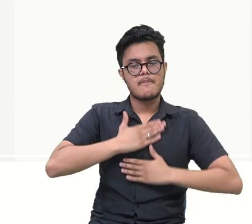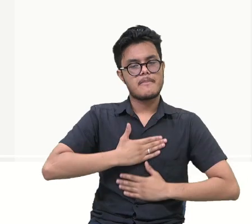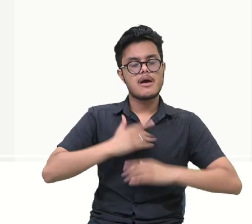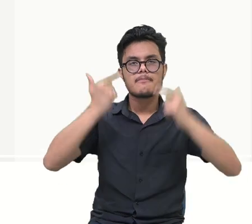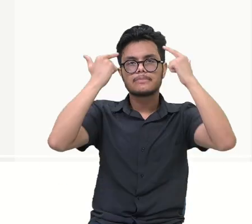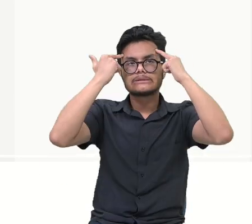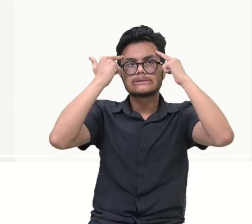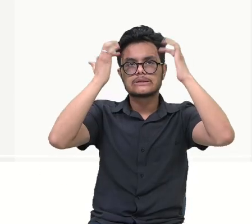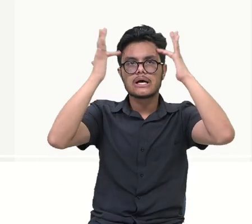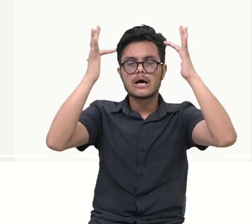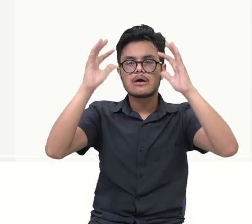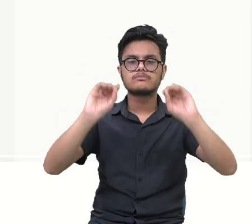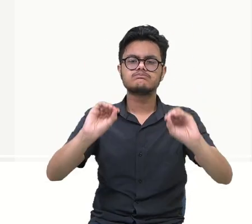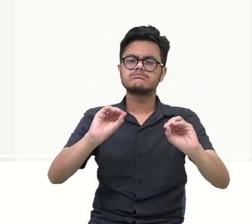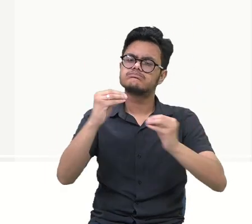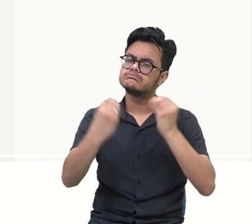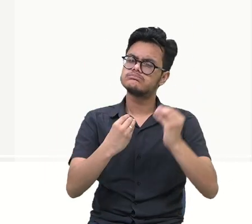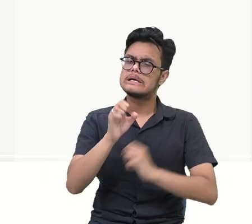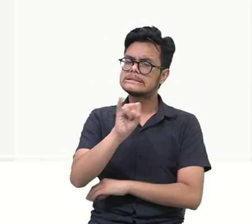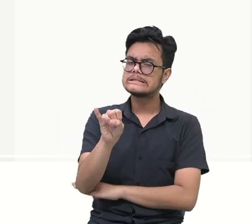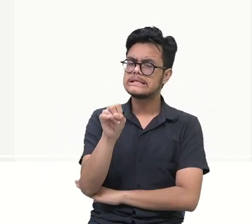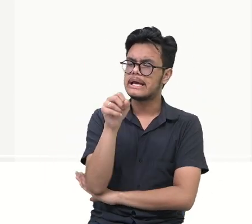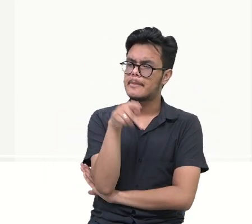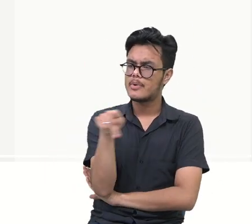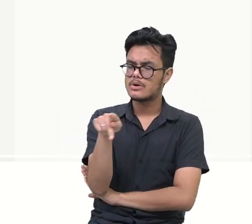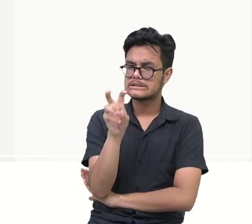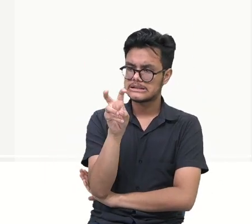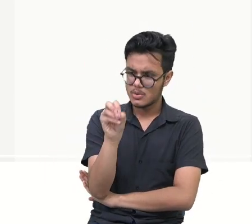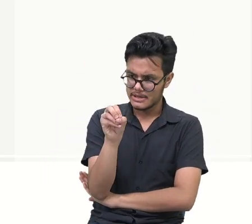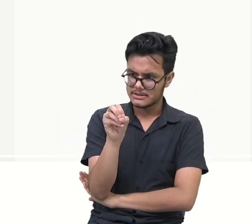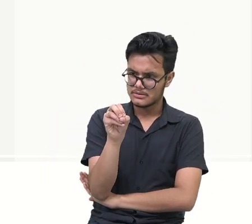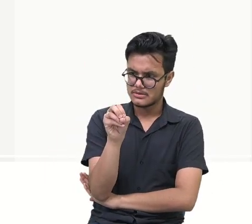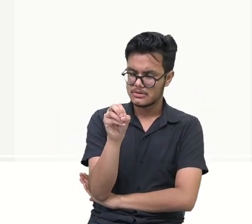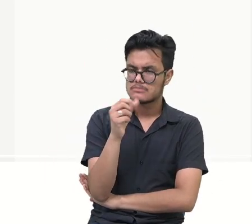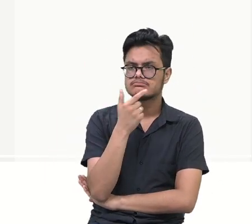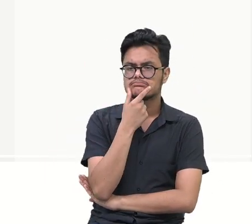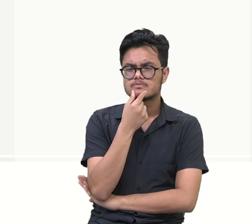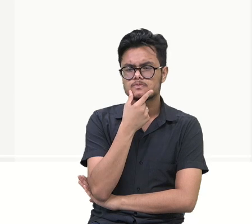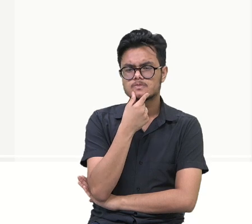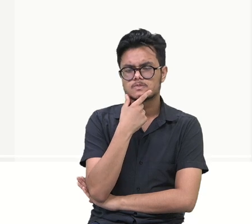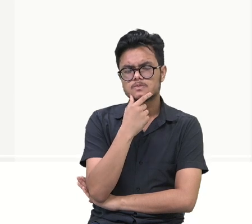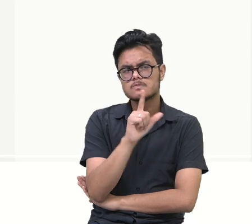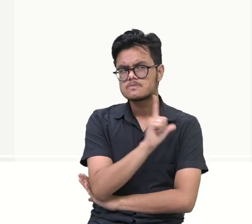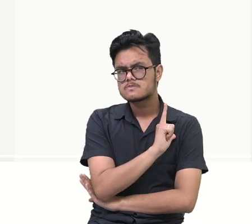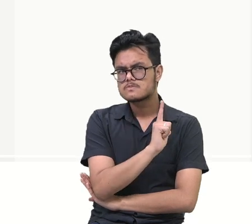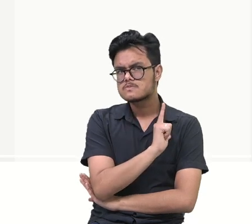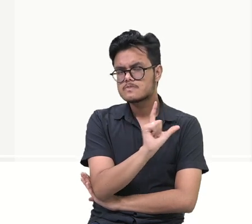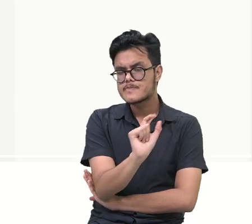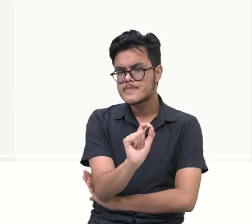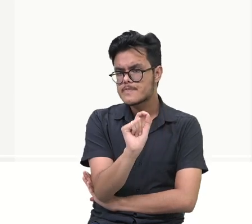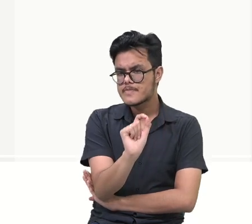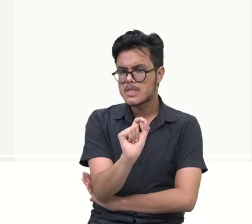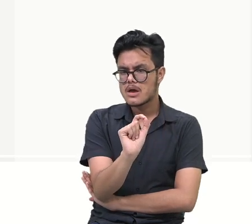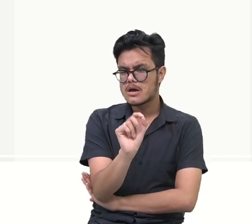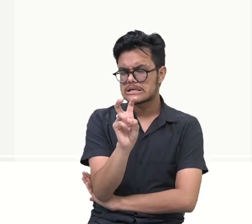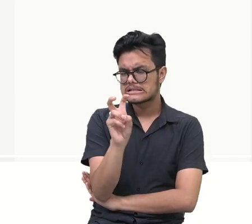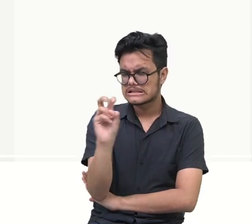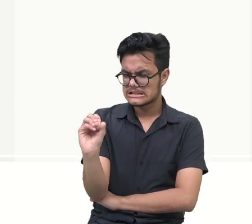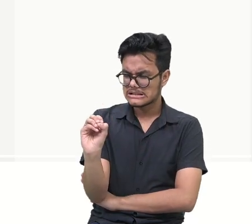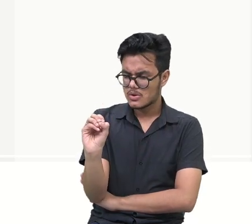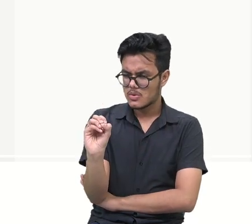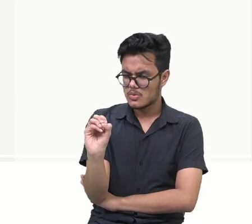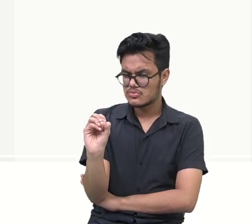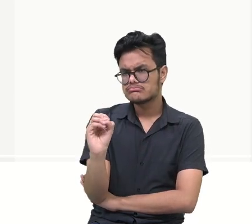imaginar, professor, mas se eles estão crescendo 50%, então não deveria ser, esse percentual não deveria